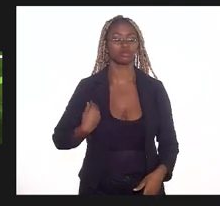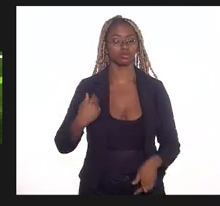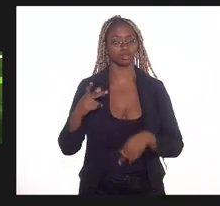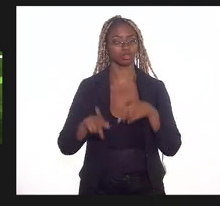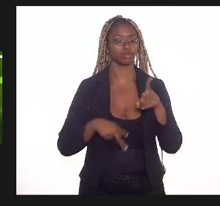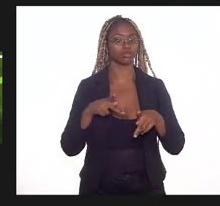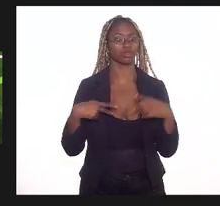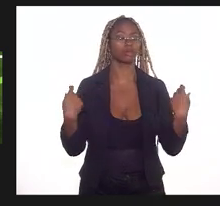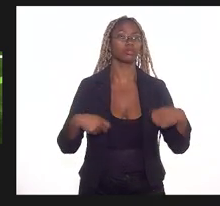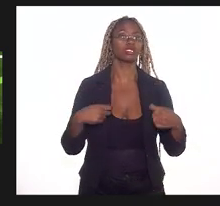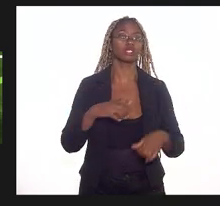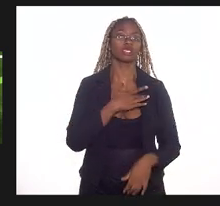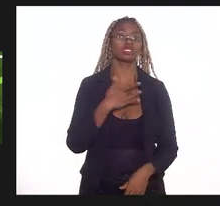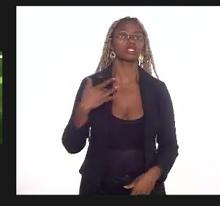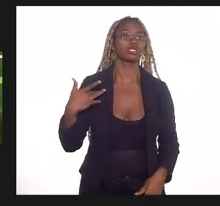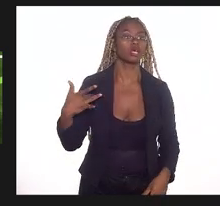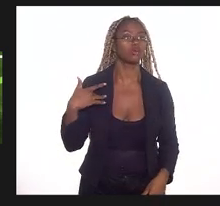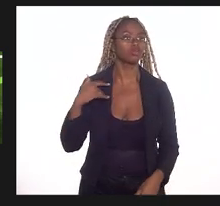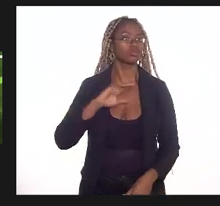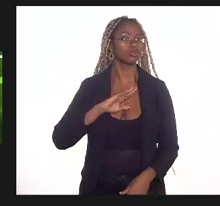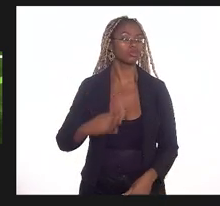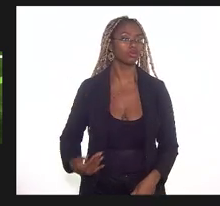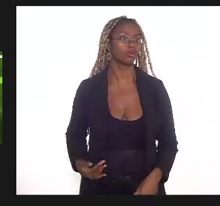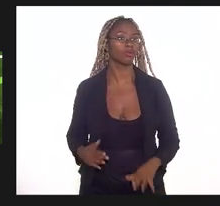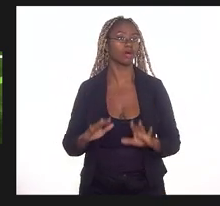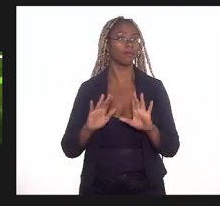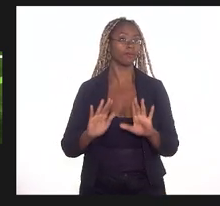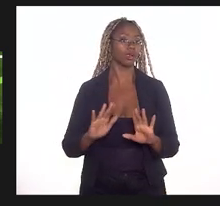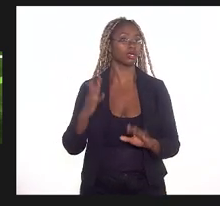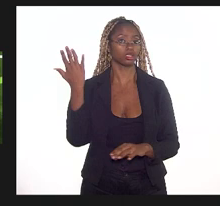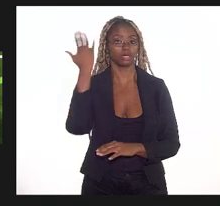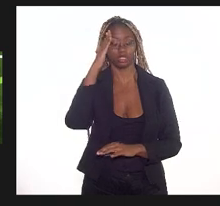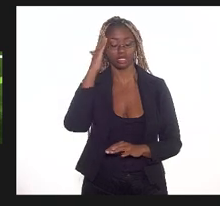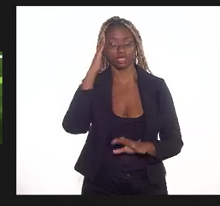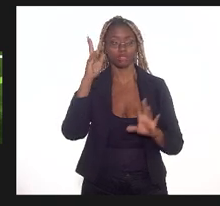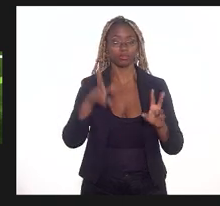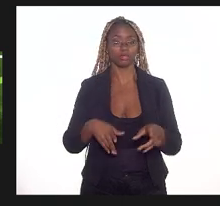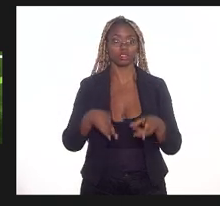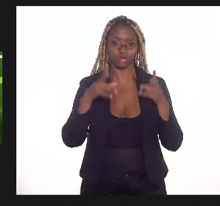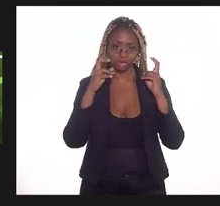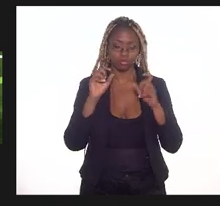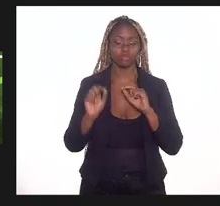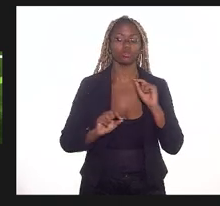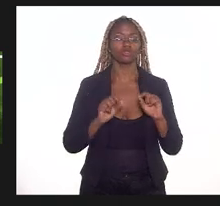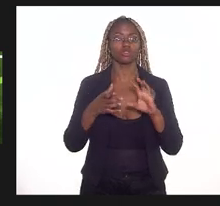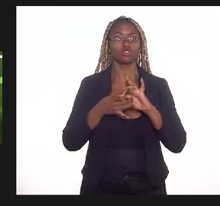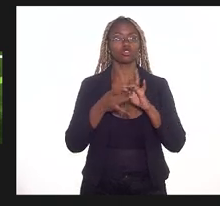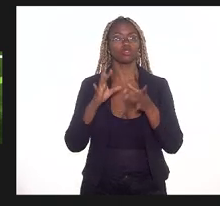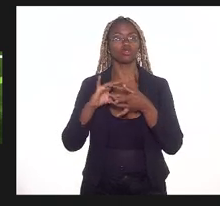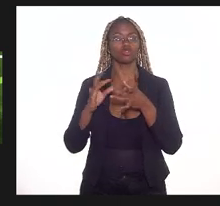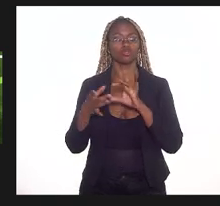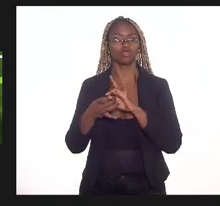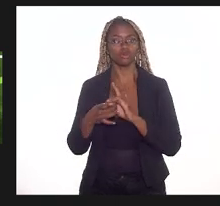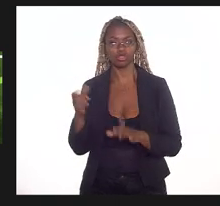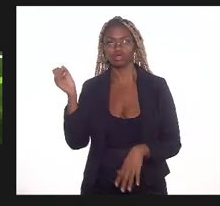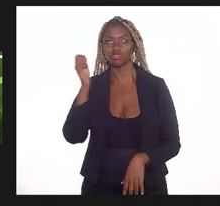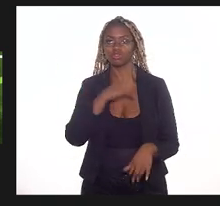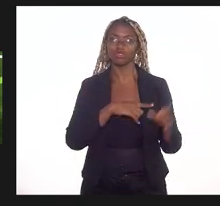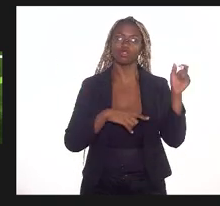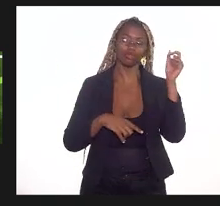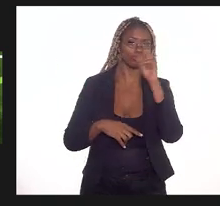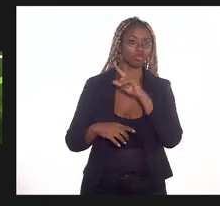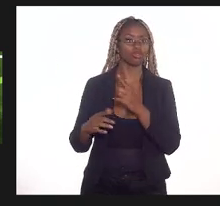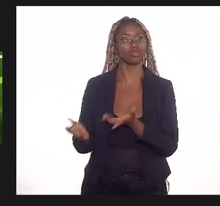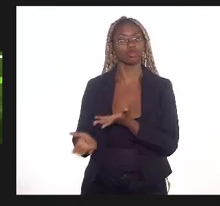população que precisa da saúde pública. Mas a gente entende que, mesmo nesse contexto de grande dificuldade, cuidar